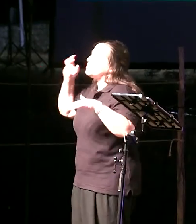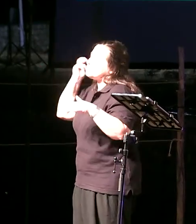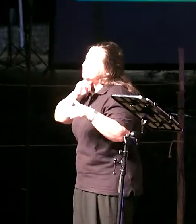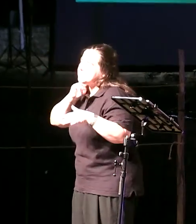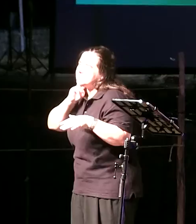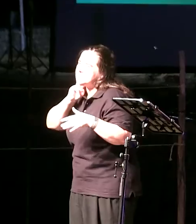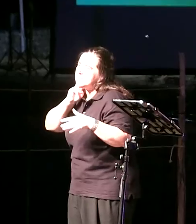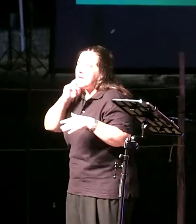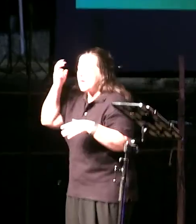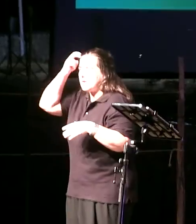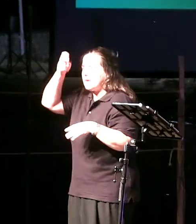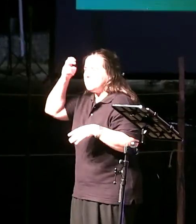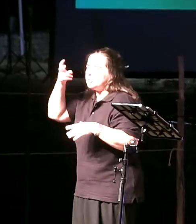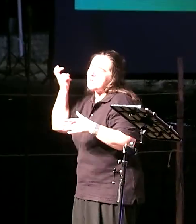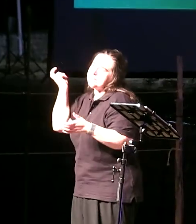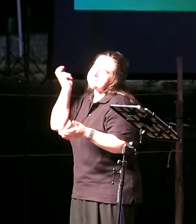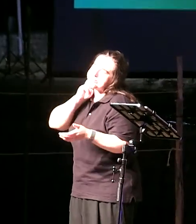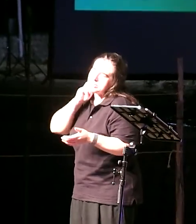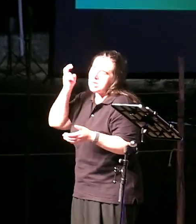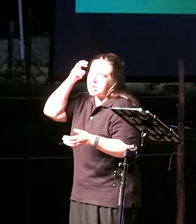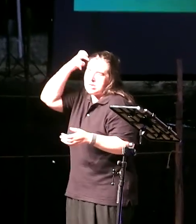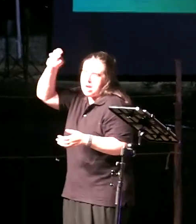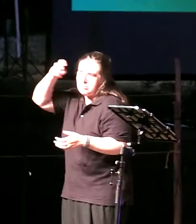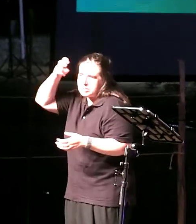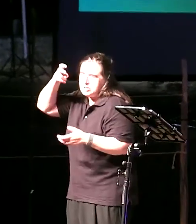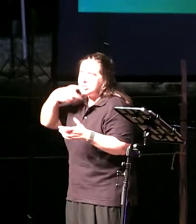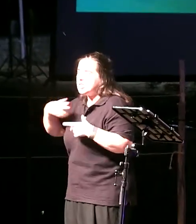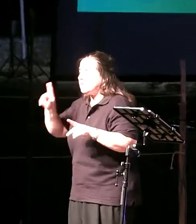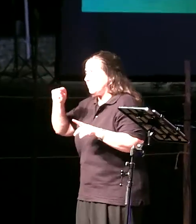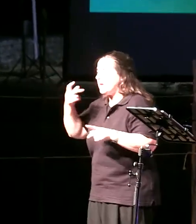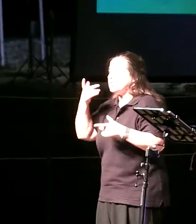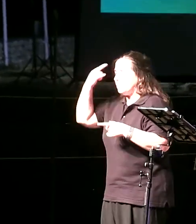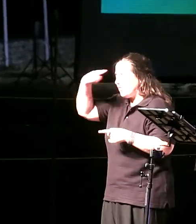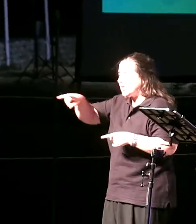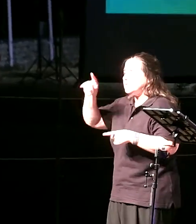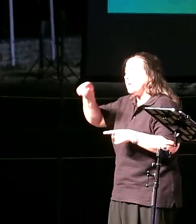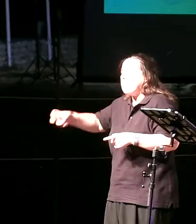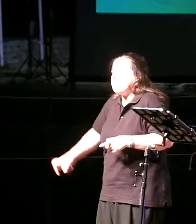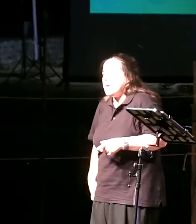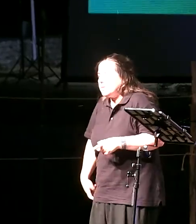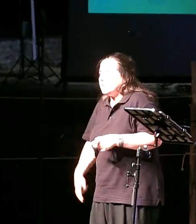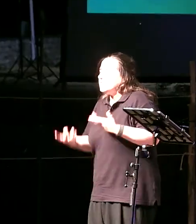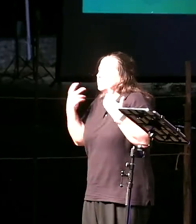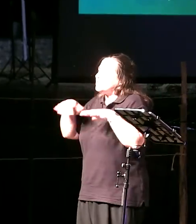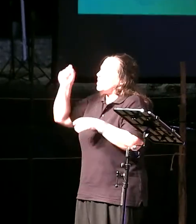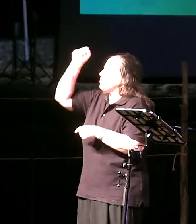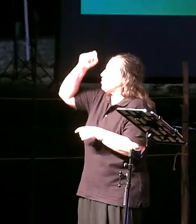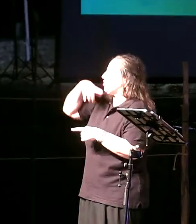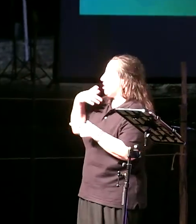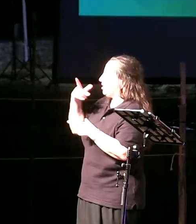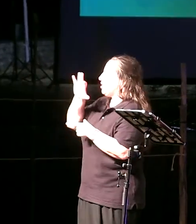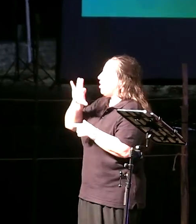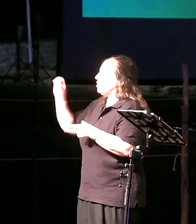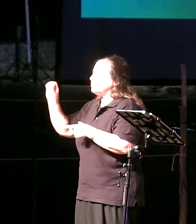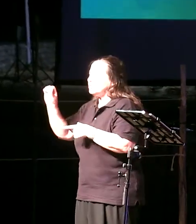chupa-cabras porque eles mordem o pescoço das Cabras e das vacas e as pernas mas isso é história de Hollywood o nosso amigo